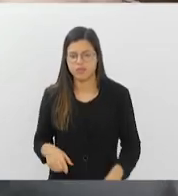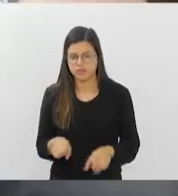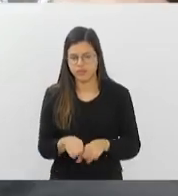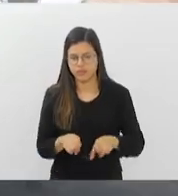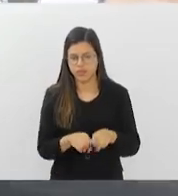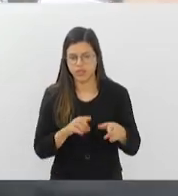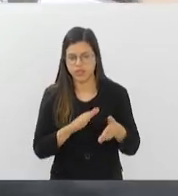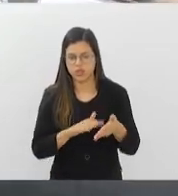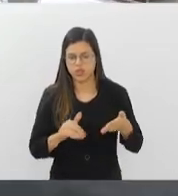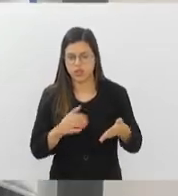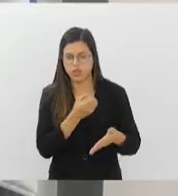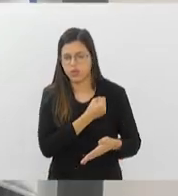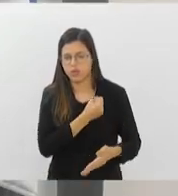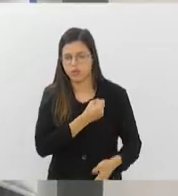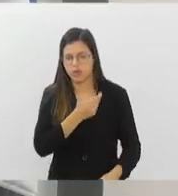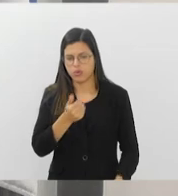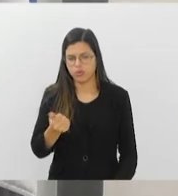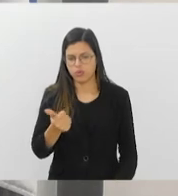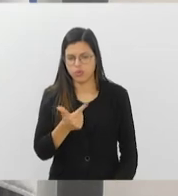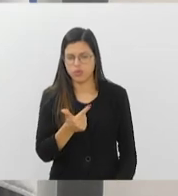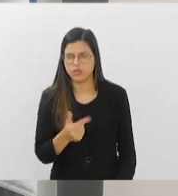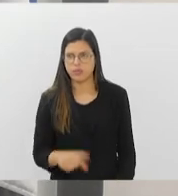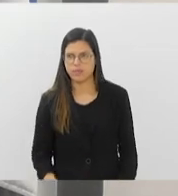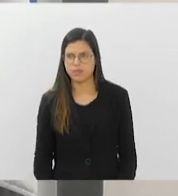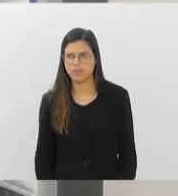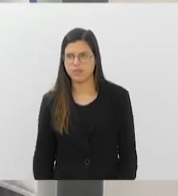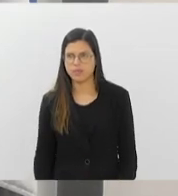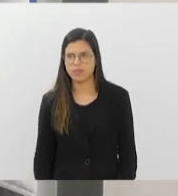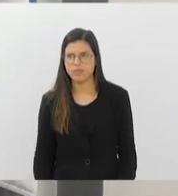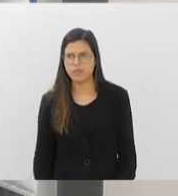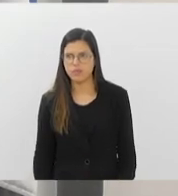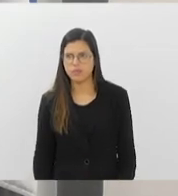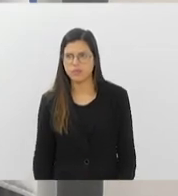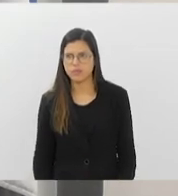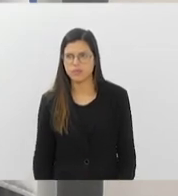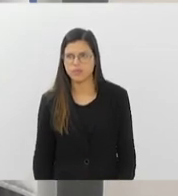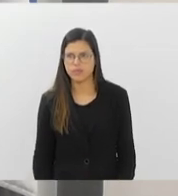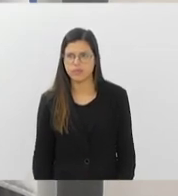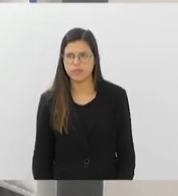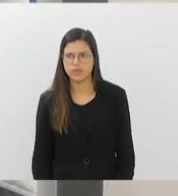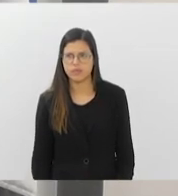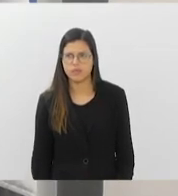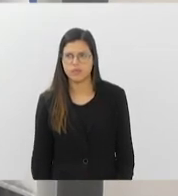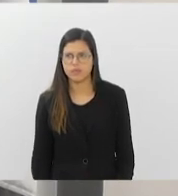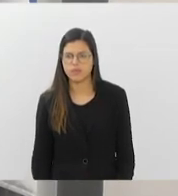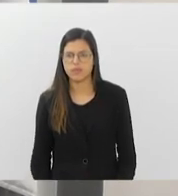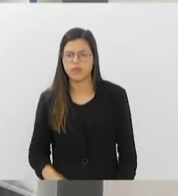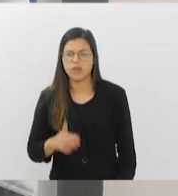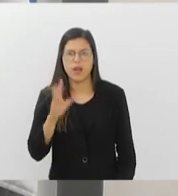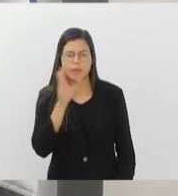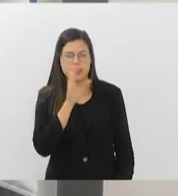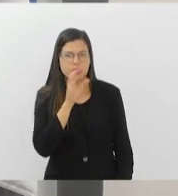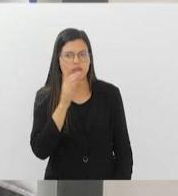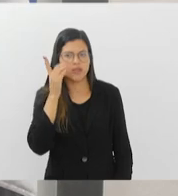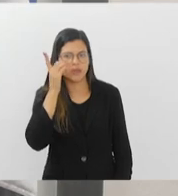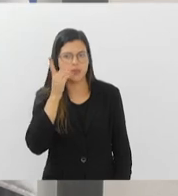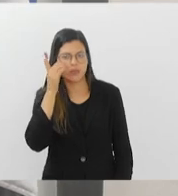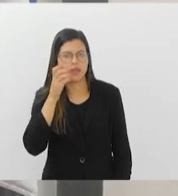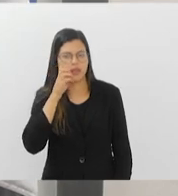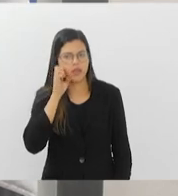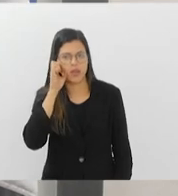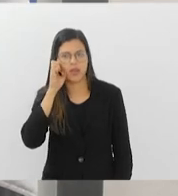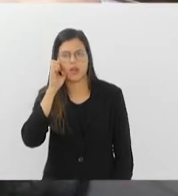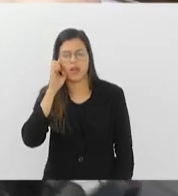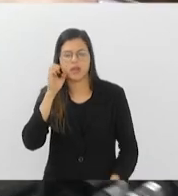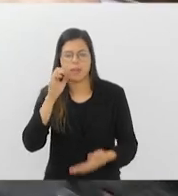favor. Está retirado, deputado Fred. Passo então ao item... Desculpa, deputado. Presidente, não, é rapidinho, é para a deputada Érica Takimoto. Vossa Excelência